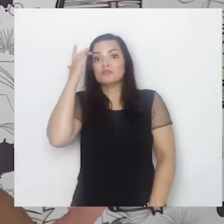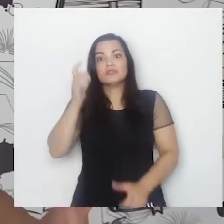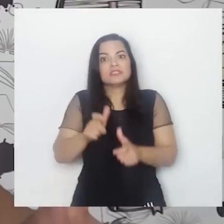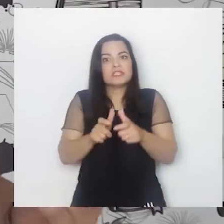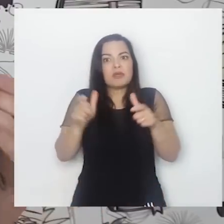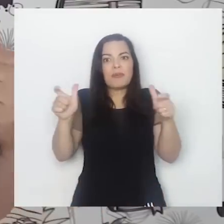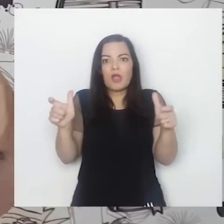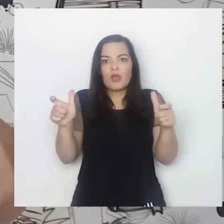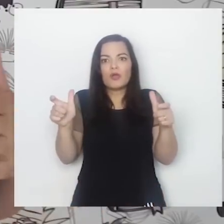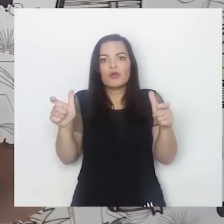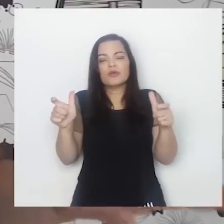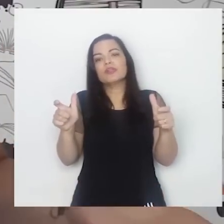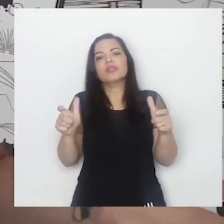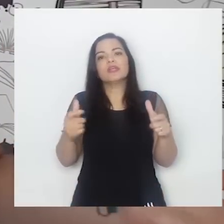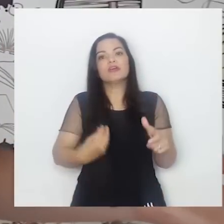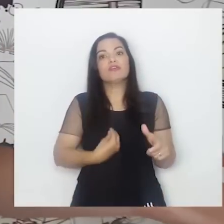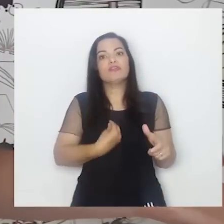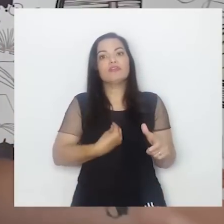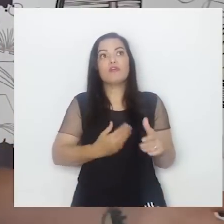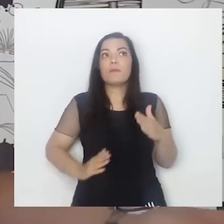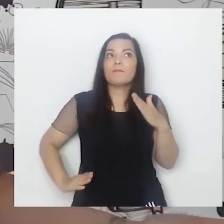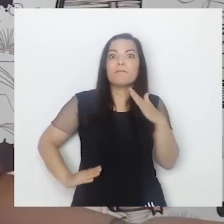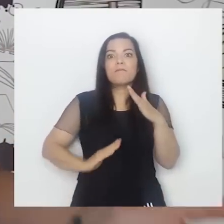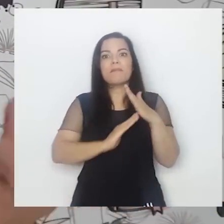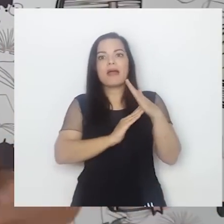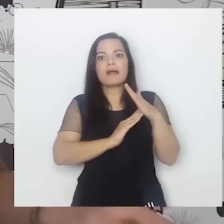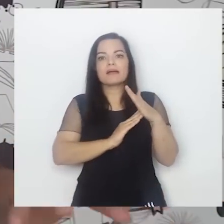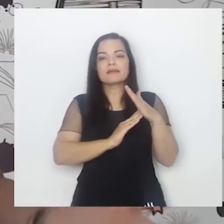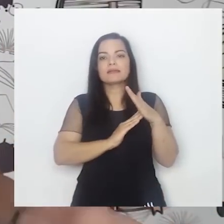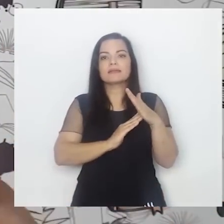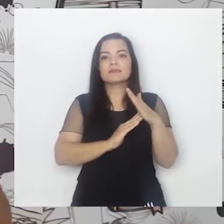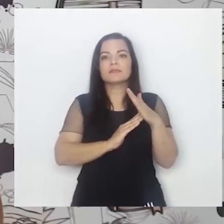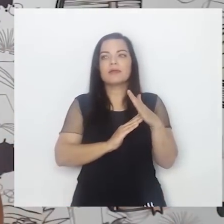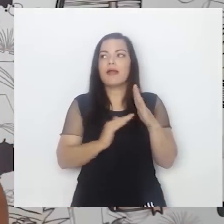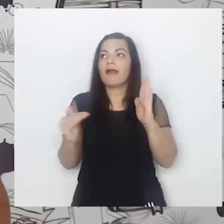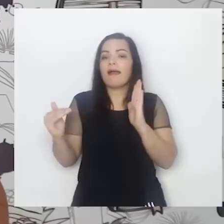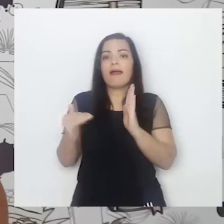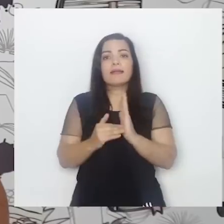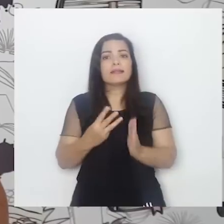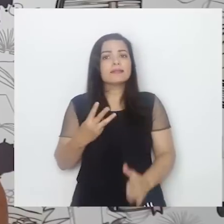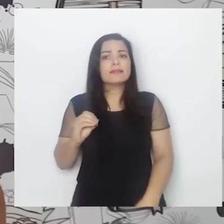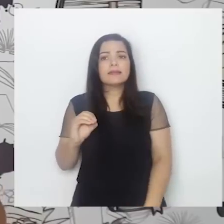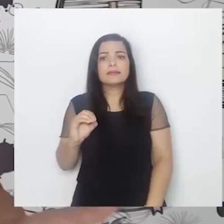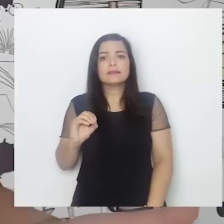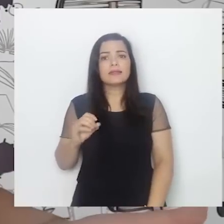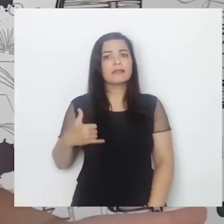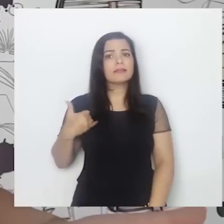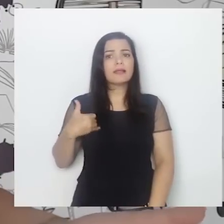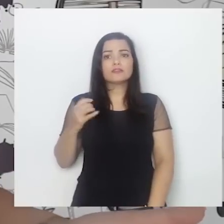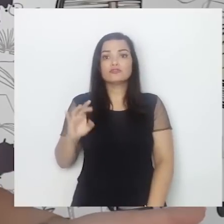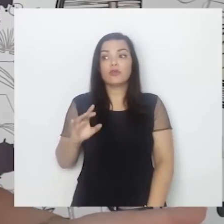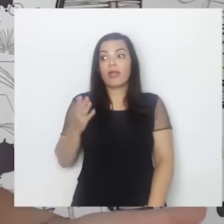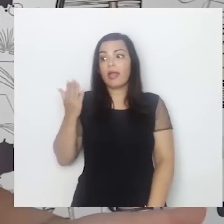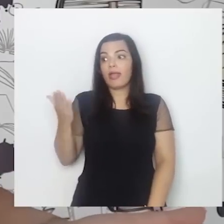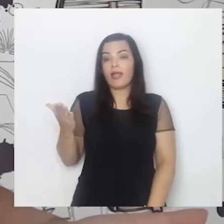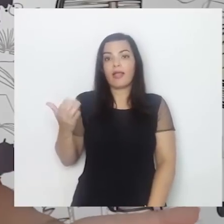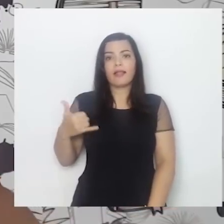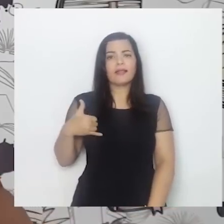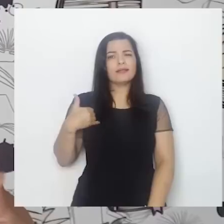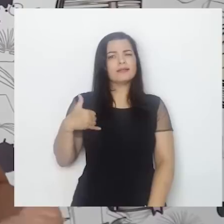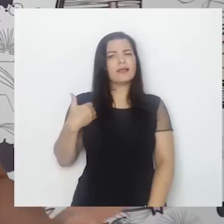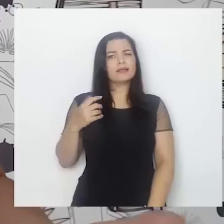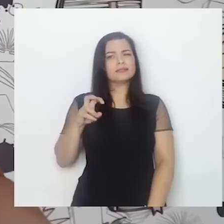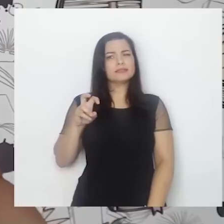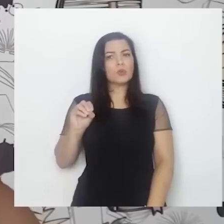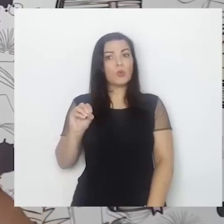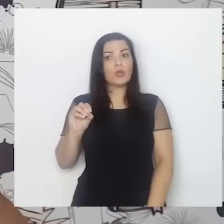vida significa o tempo máximo que a pessoa vivia, então não chegava nem aos 30 anos nessa época, então ela já tinha 50,